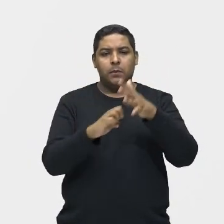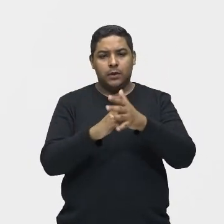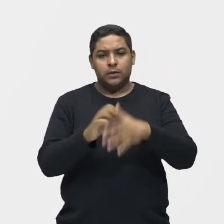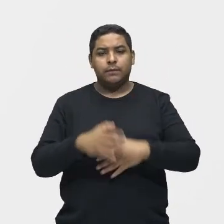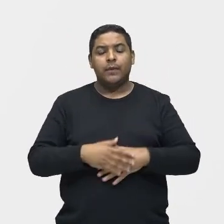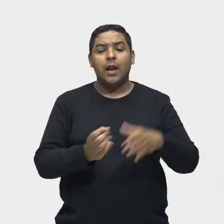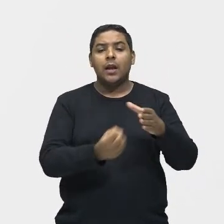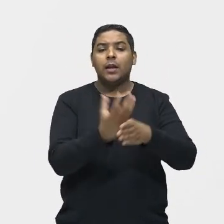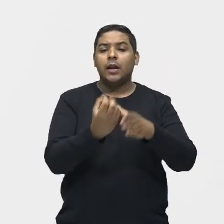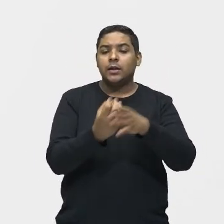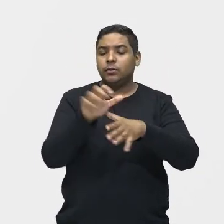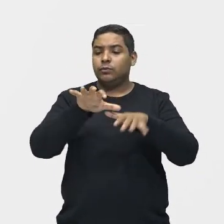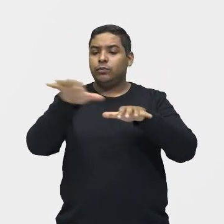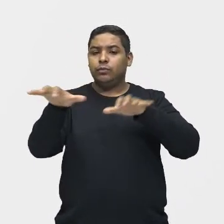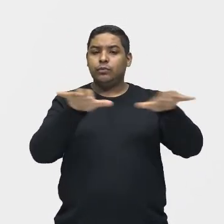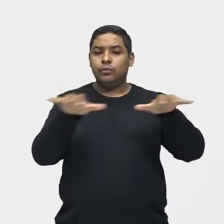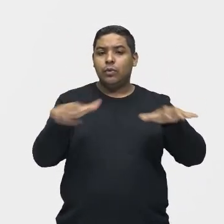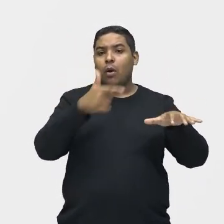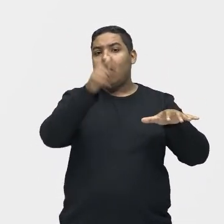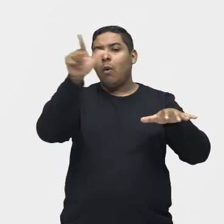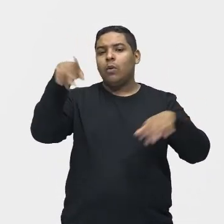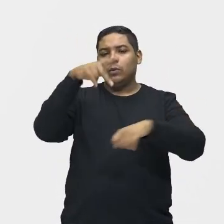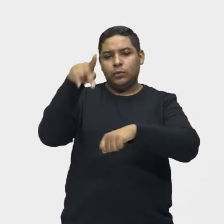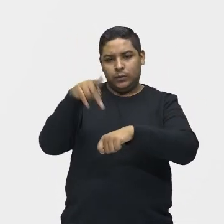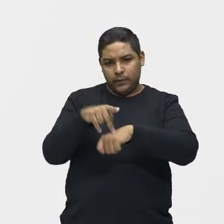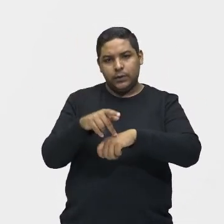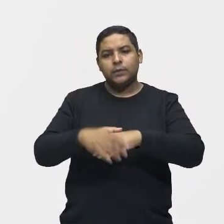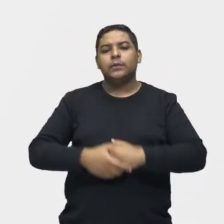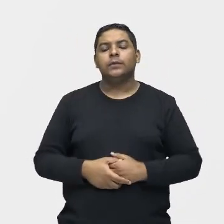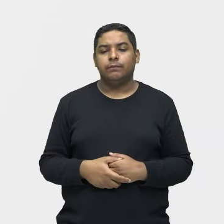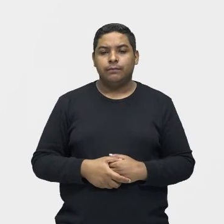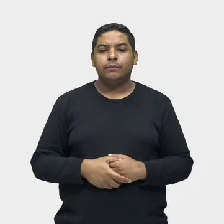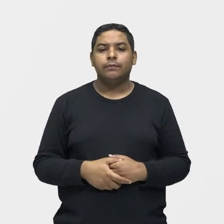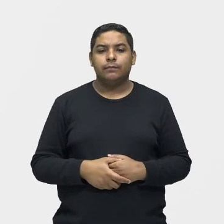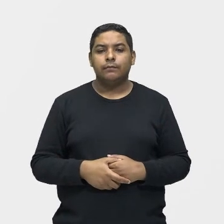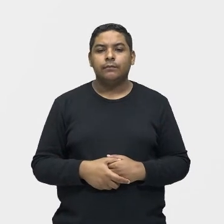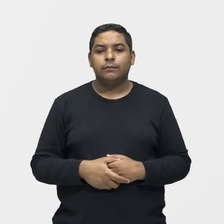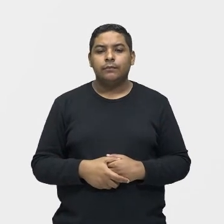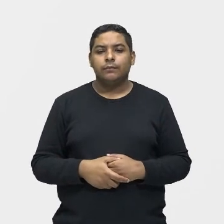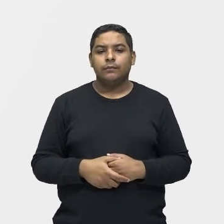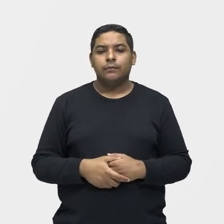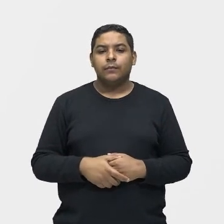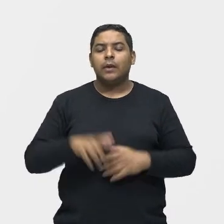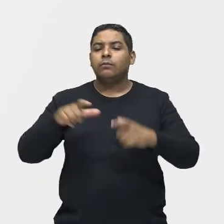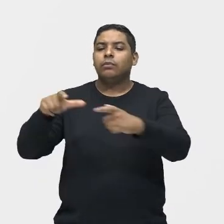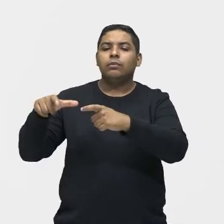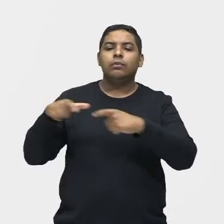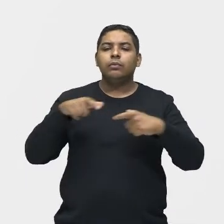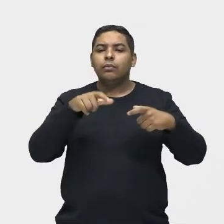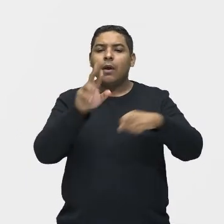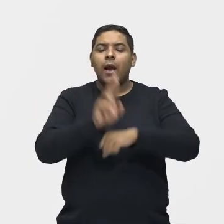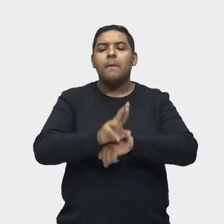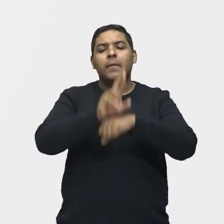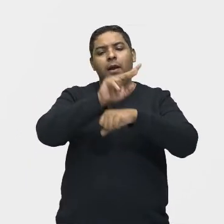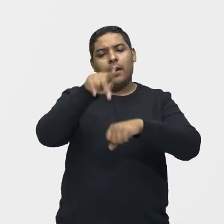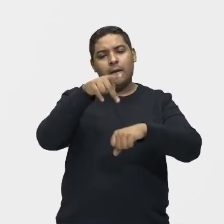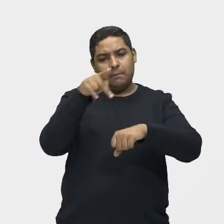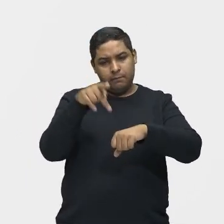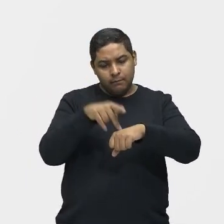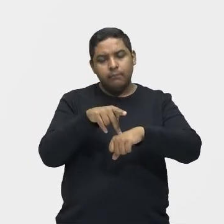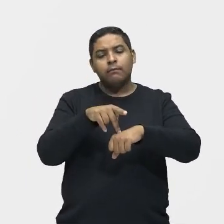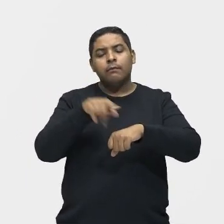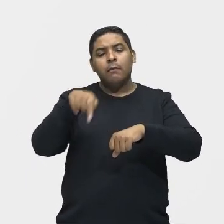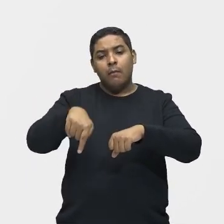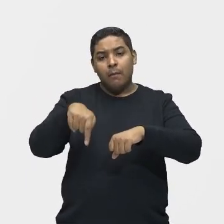criação de filiais, que já vai para outras áreas, né, que são espaços que representam a empresa em outros